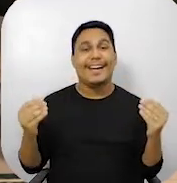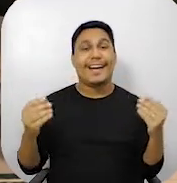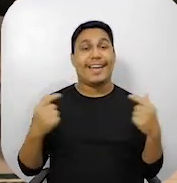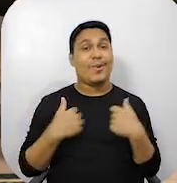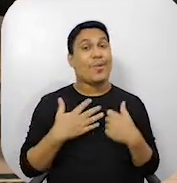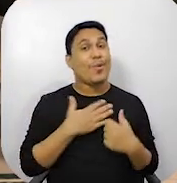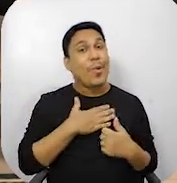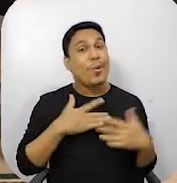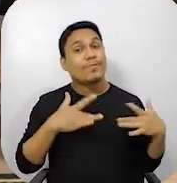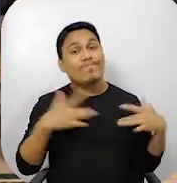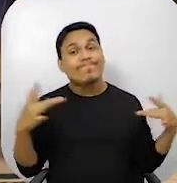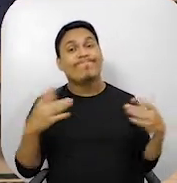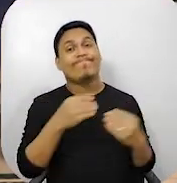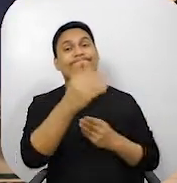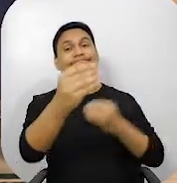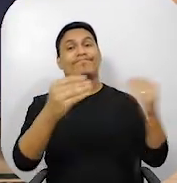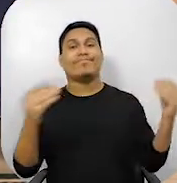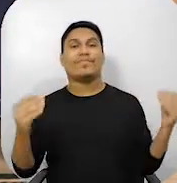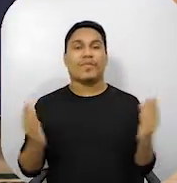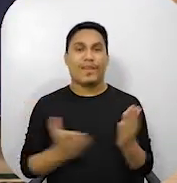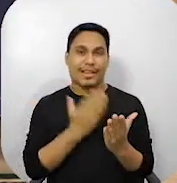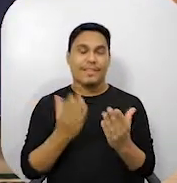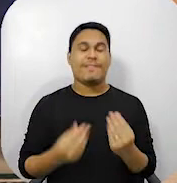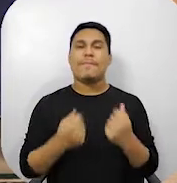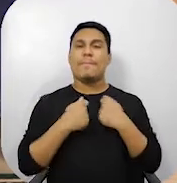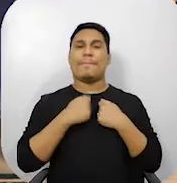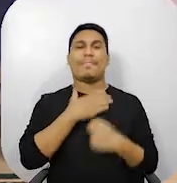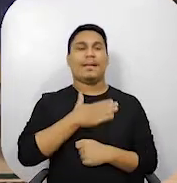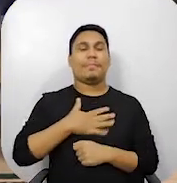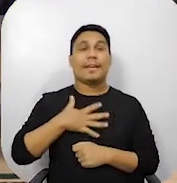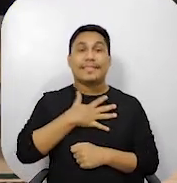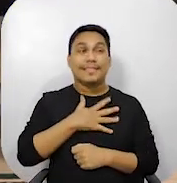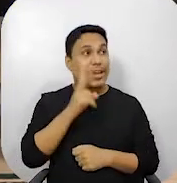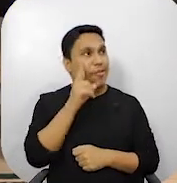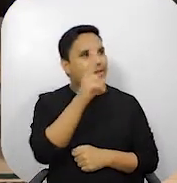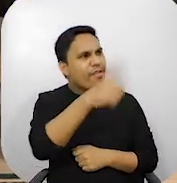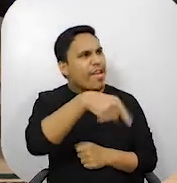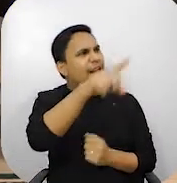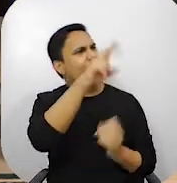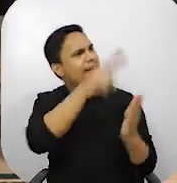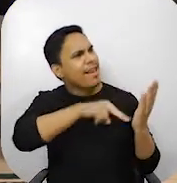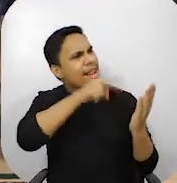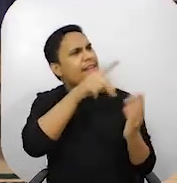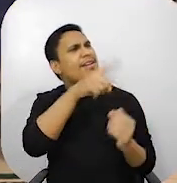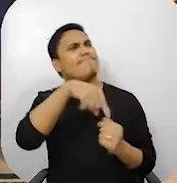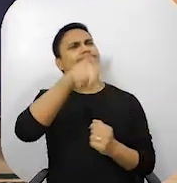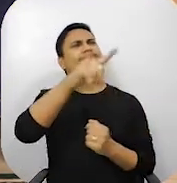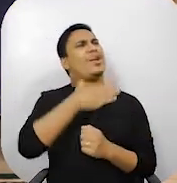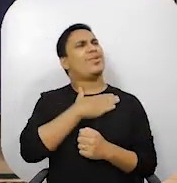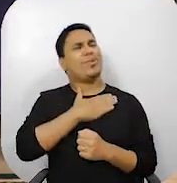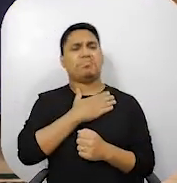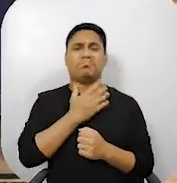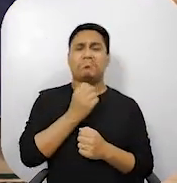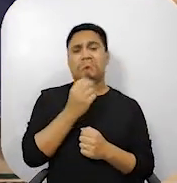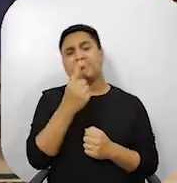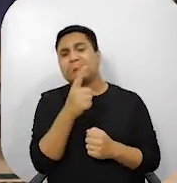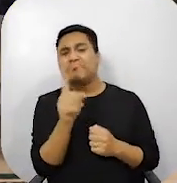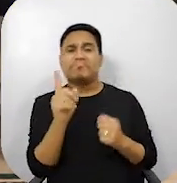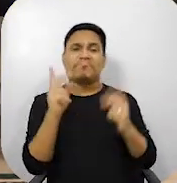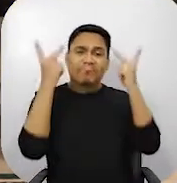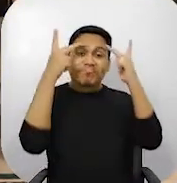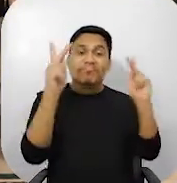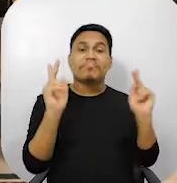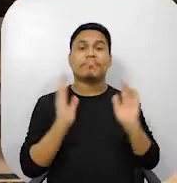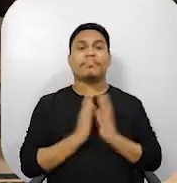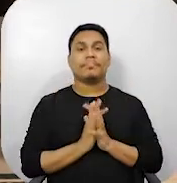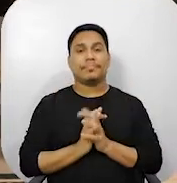ar eu gosto de doar sabe-se e me dá prazer ver que as pessoas leram que gostaram ou não sei lá bom eu